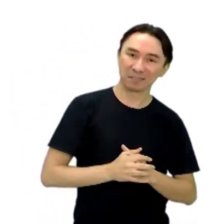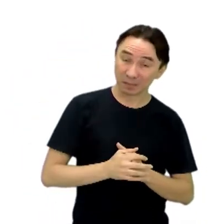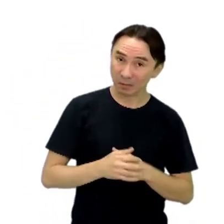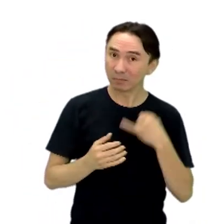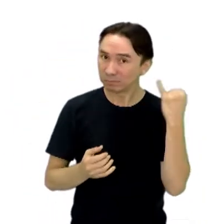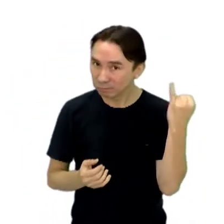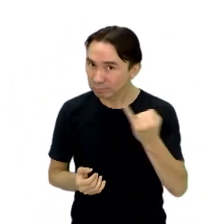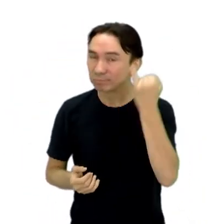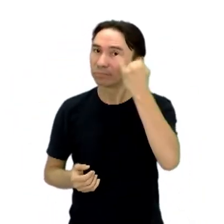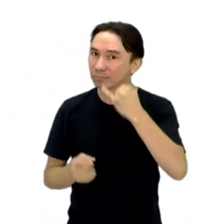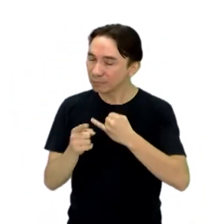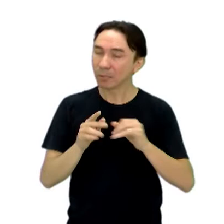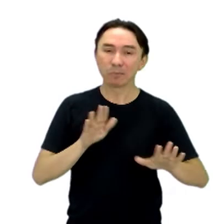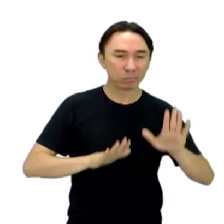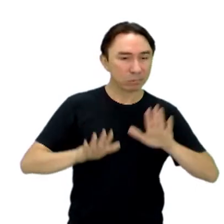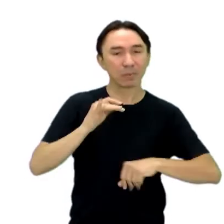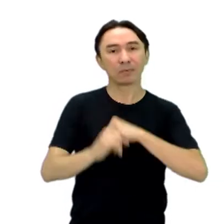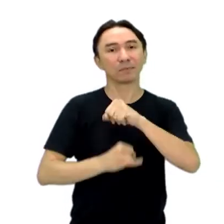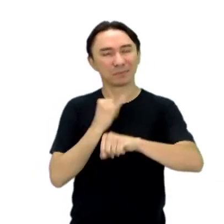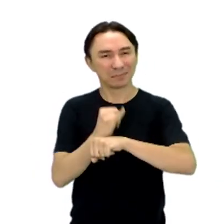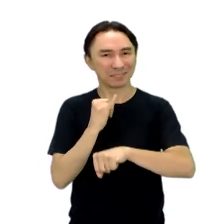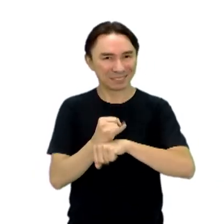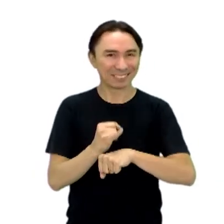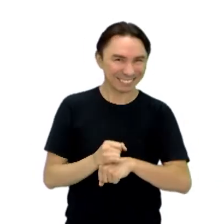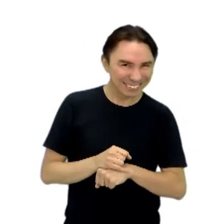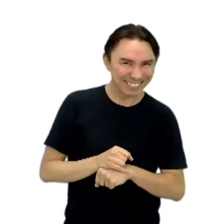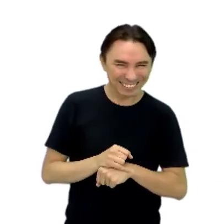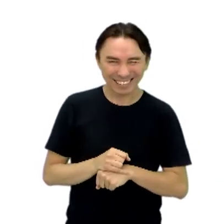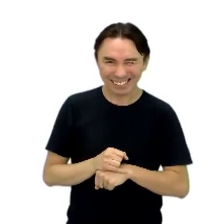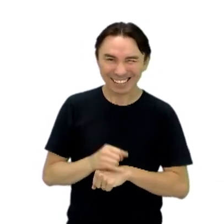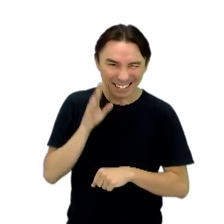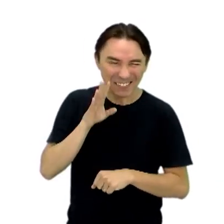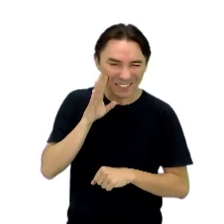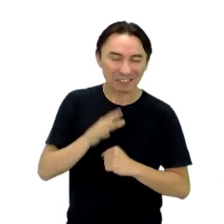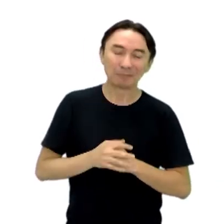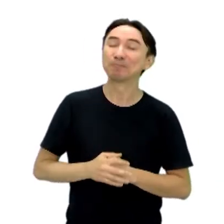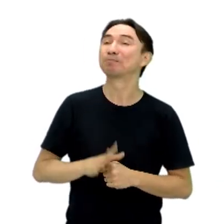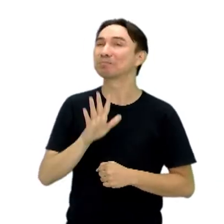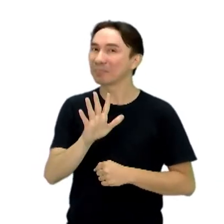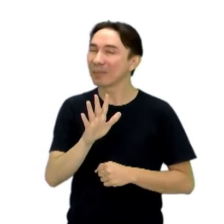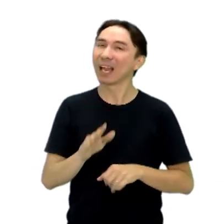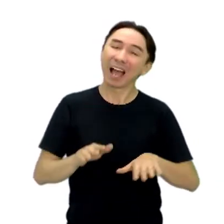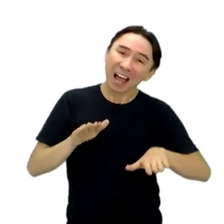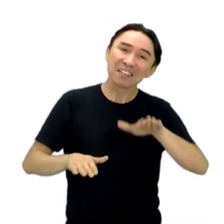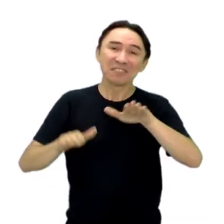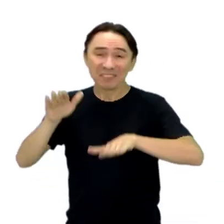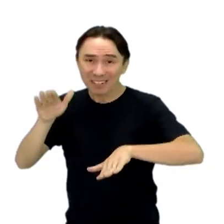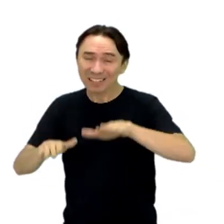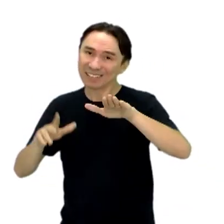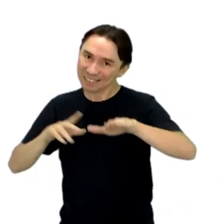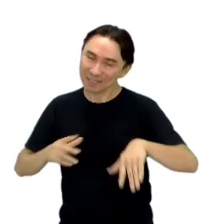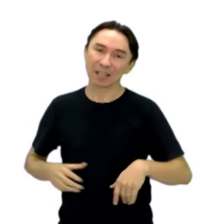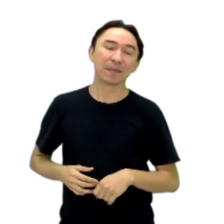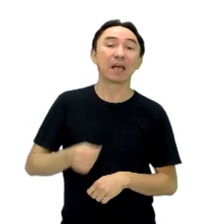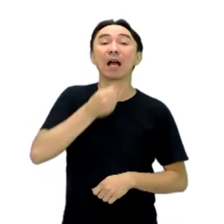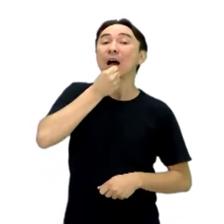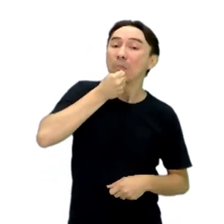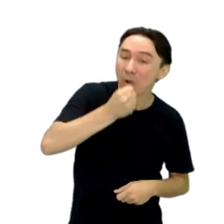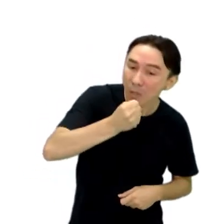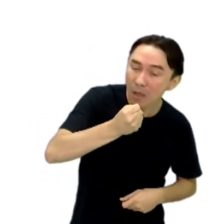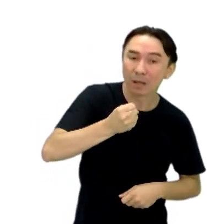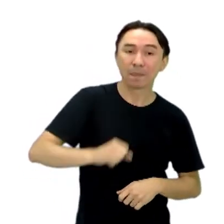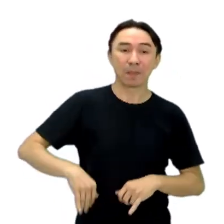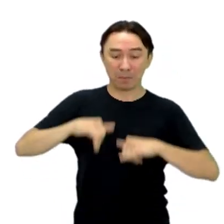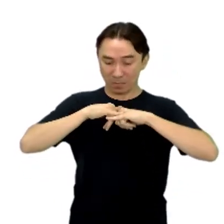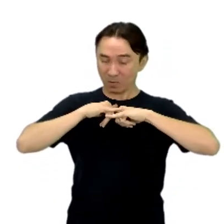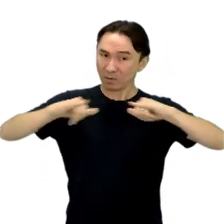cuidado quando se usa a internet. Legal, né? Agora, só mais uma coisinha, hein? A gente às vezes confunde reportagem com notícia. A notícia